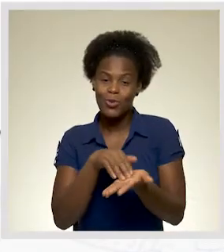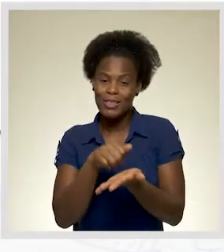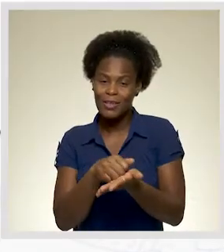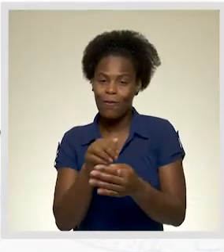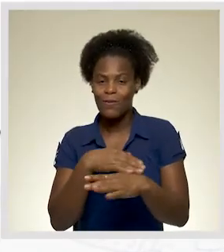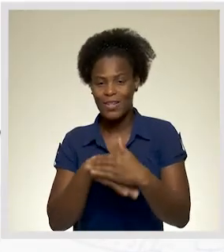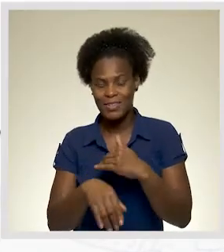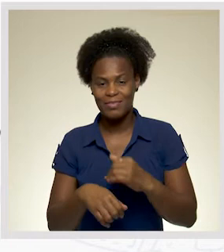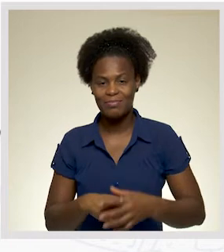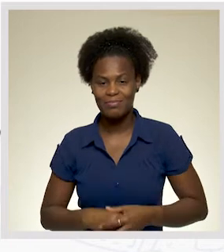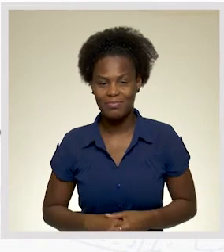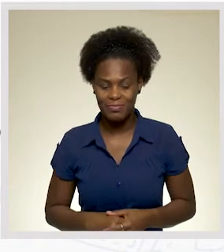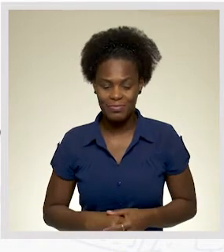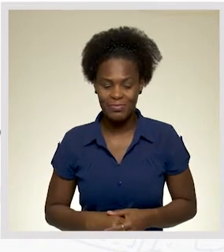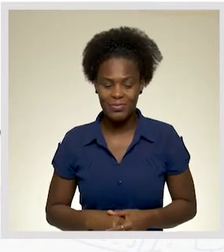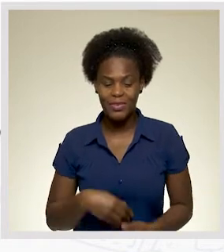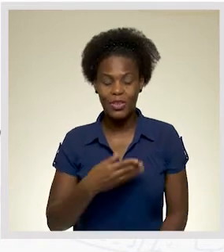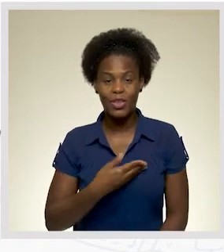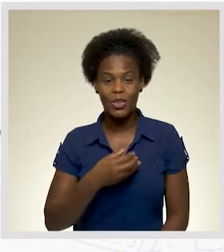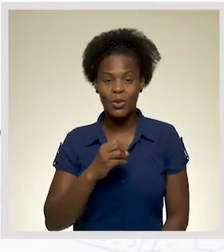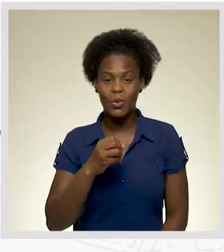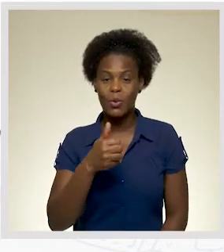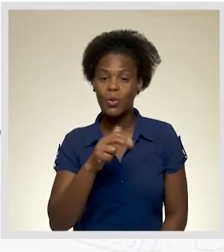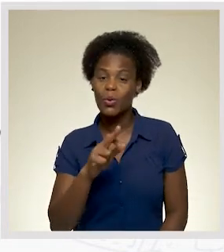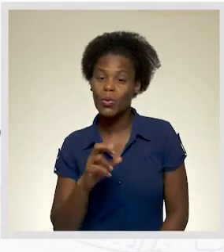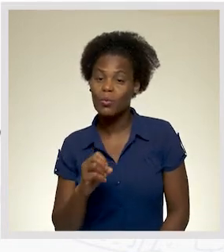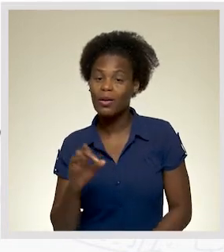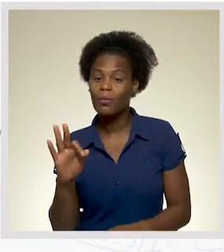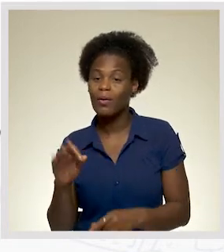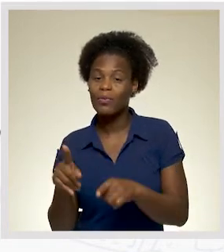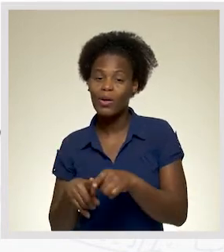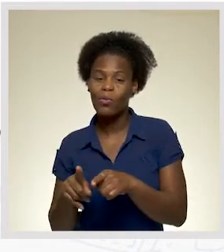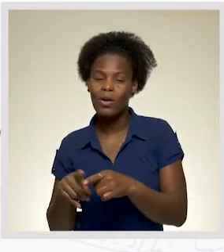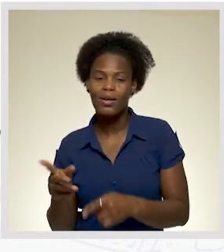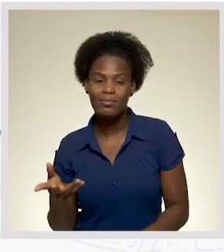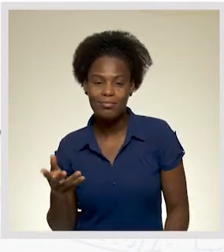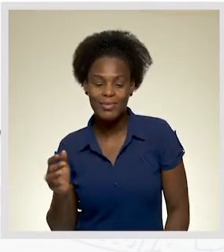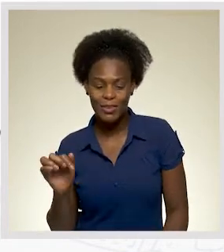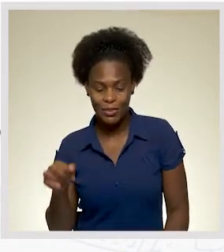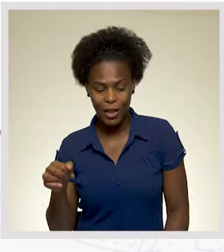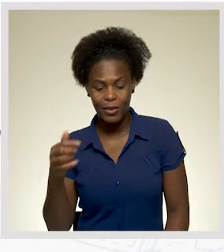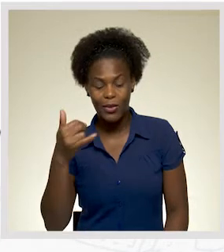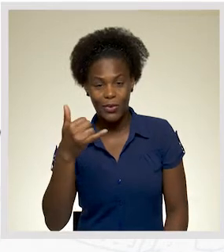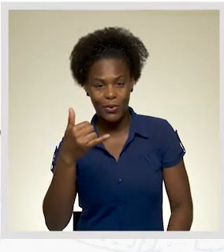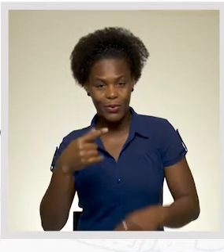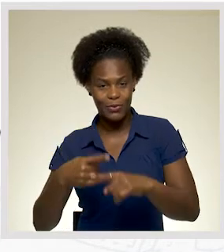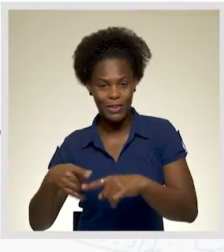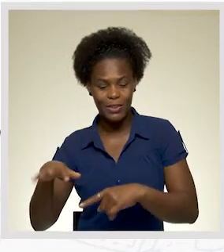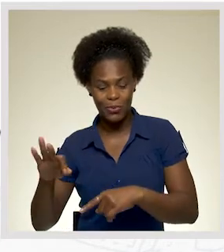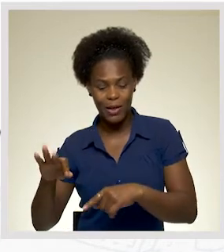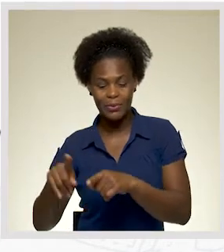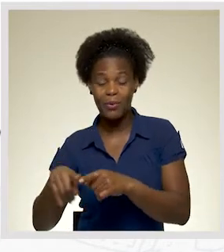O dobro de 4 é a mesma coisa que 2 vezes 4, que é igual a